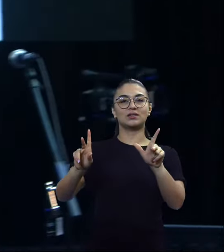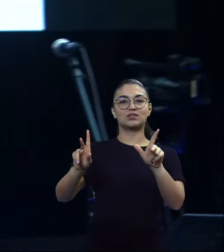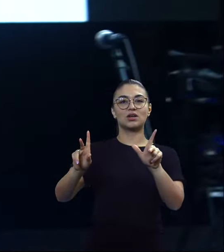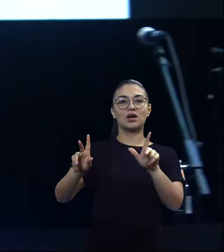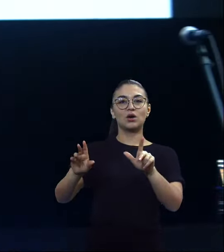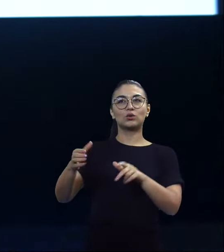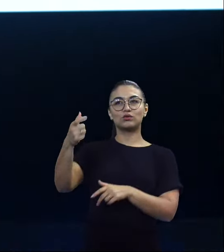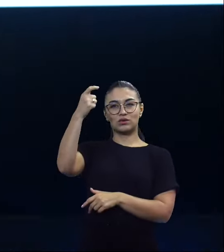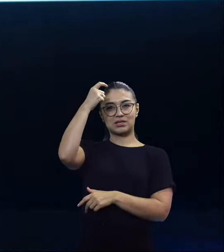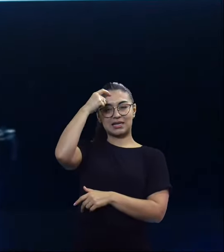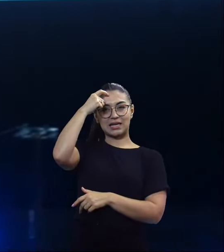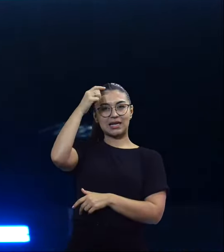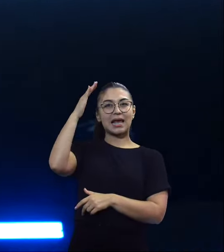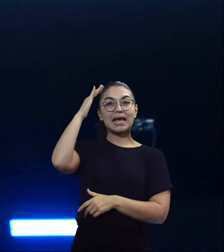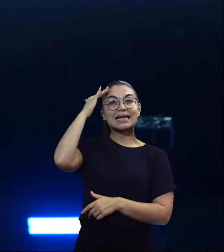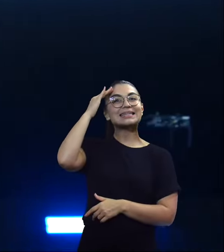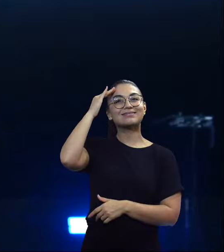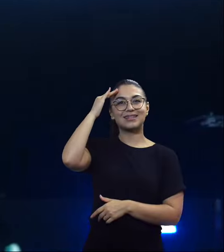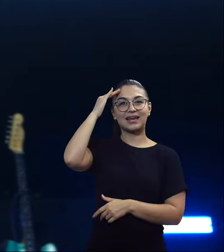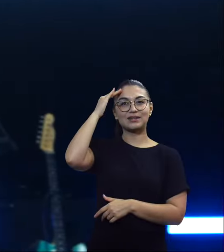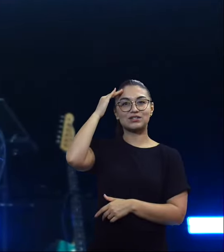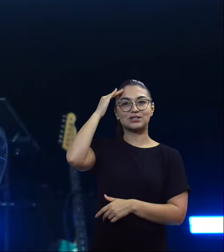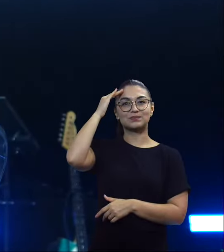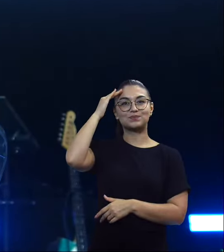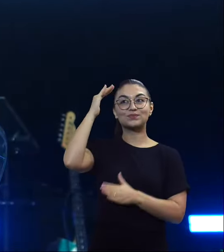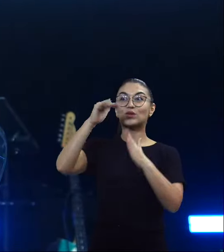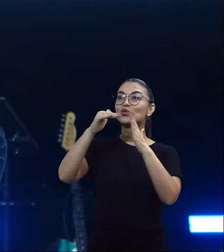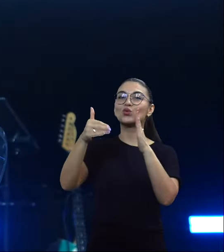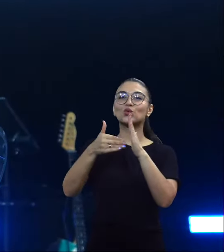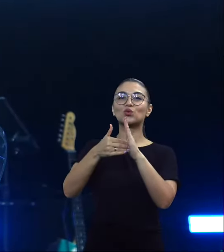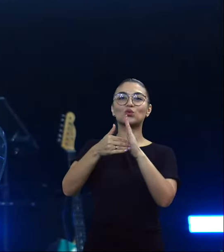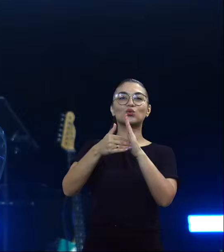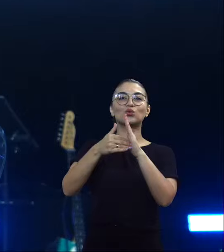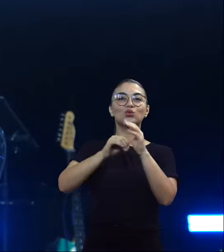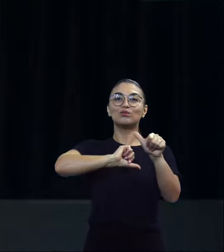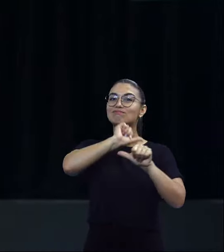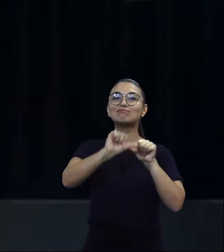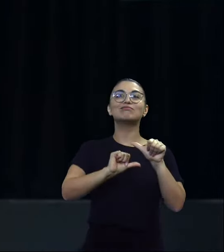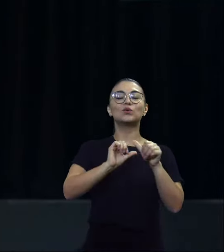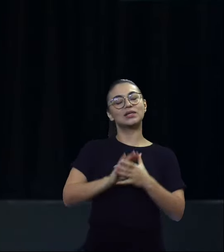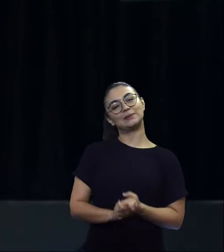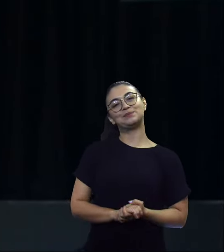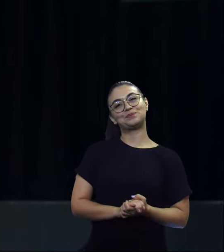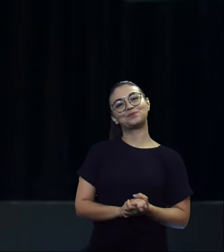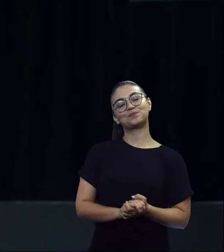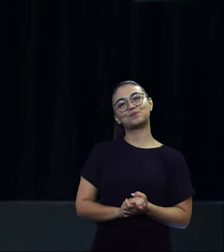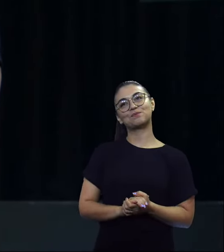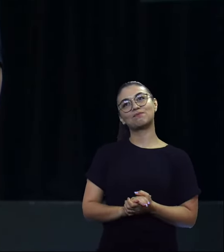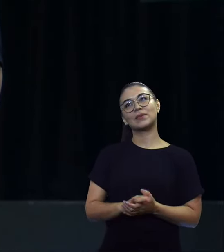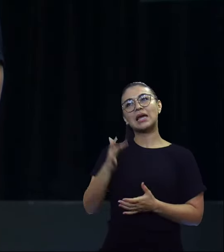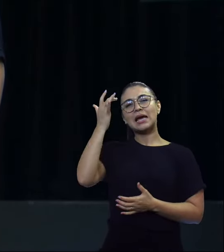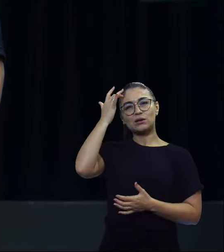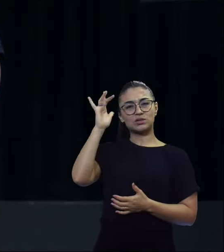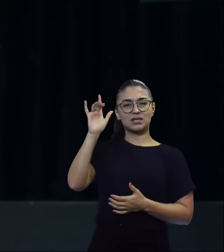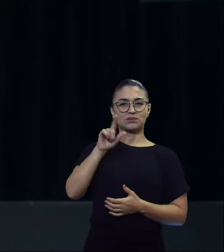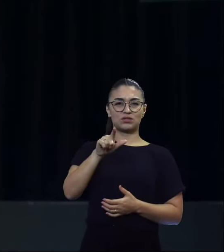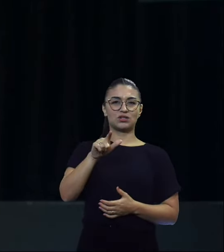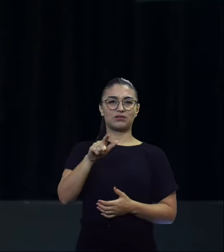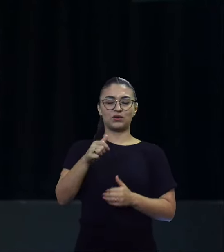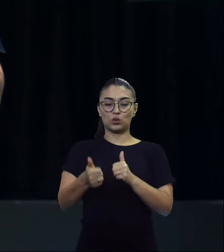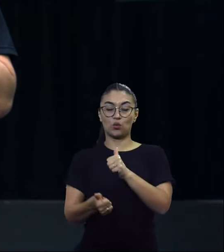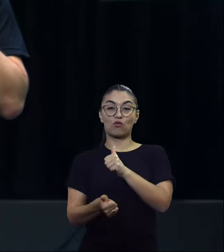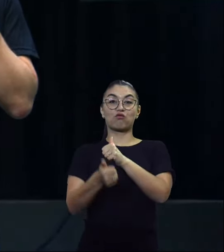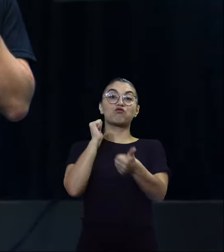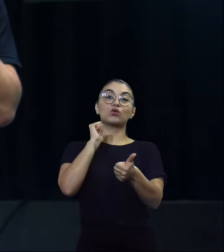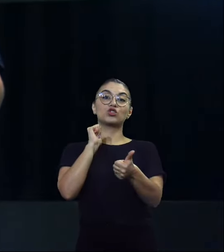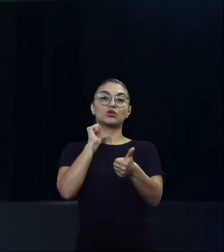isso fica completamente diferente. Eu não sei se você já ouviu, no contexto do futebol, um termo